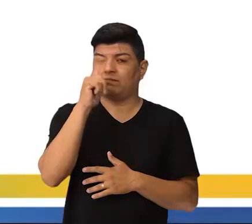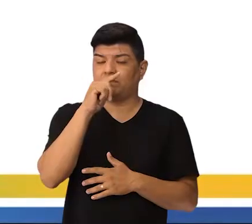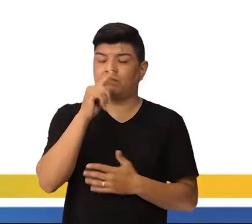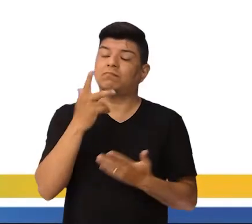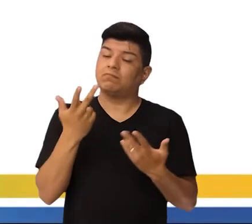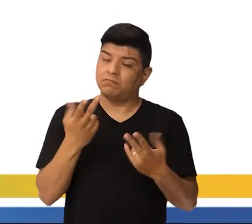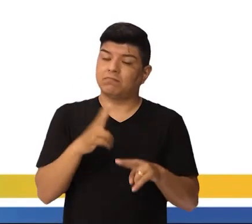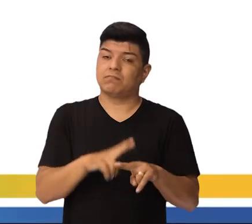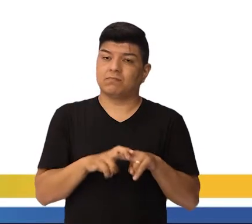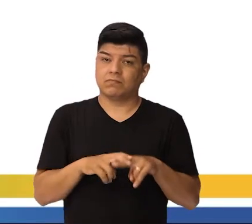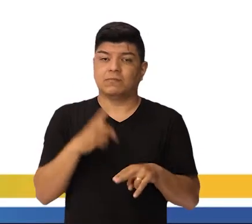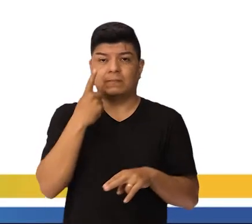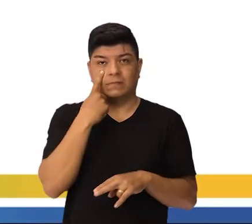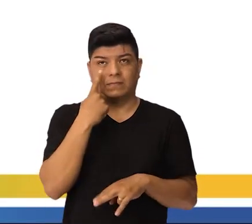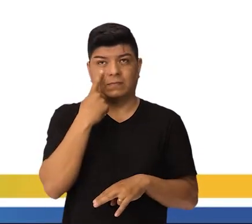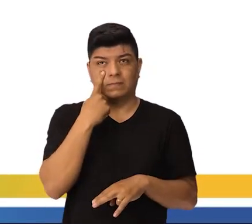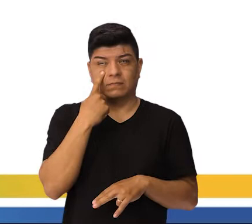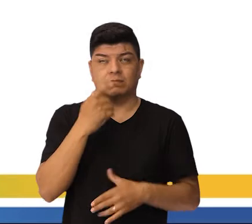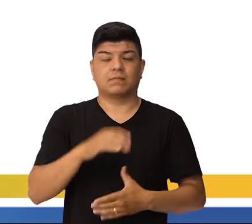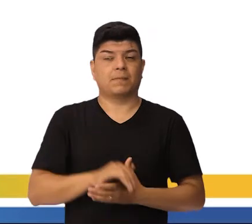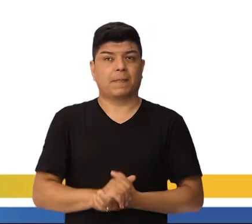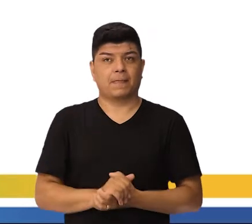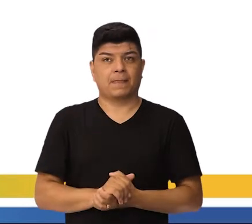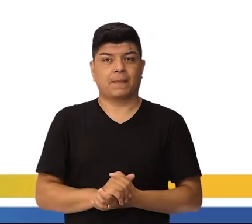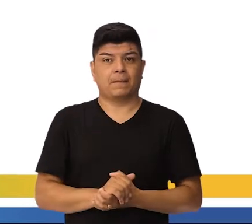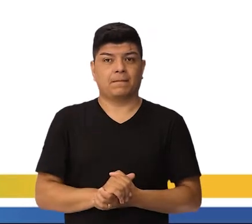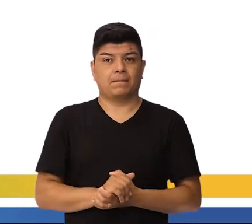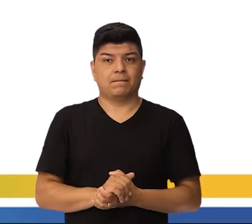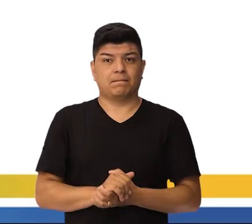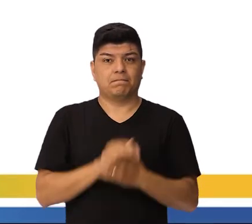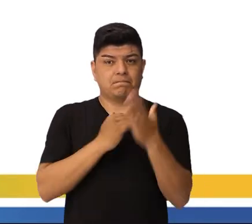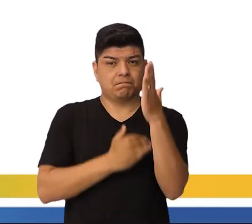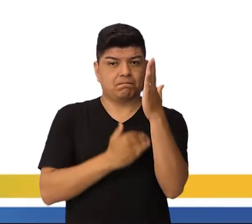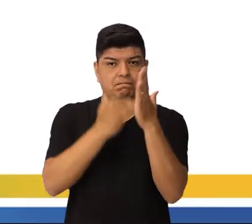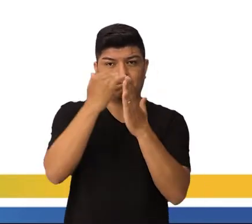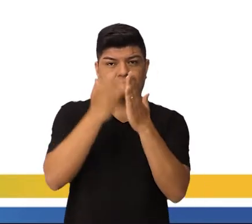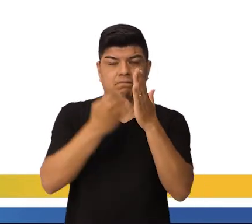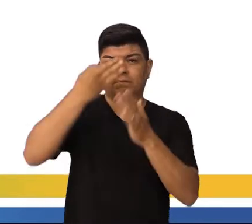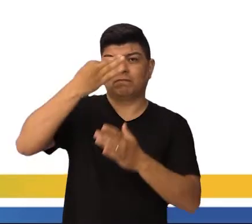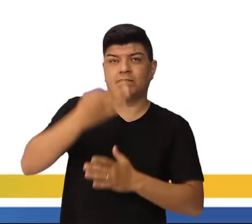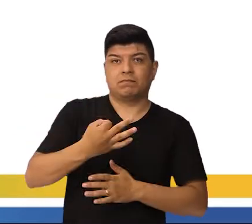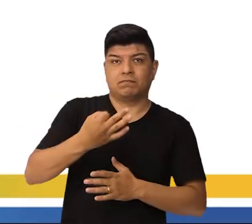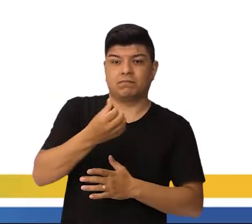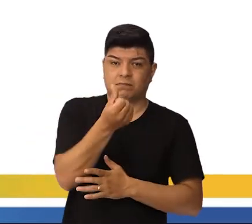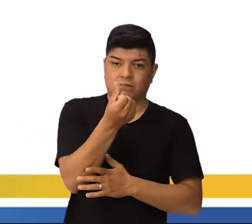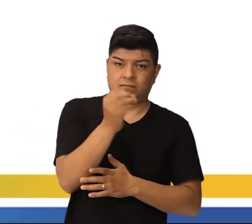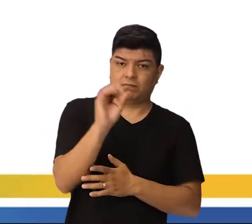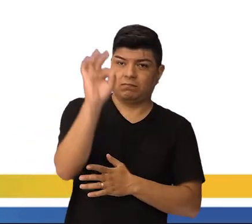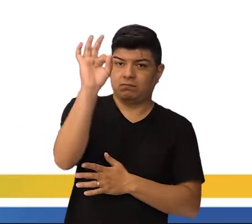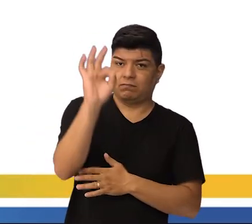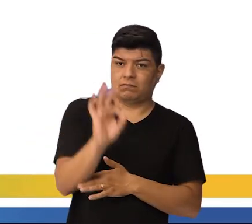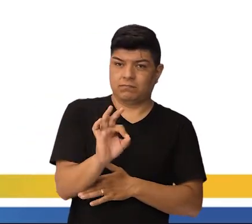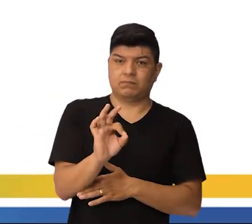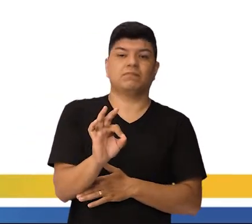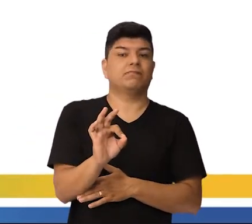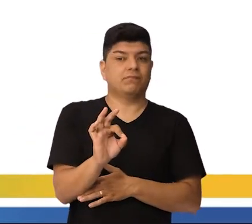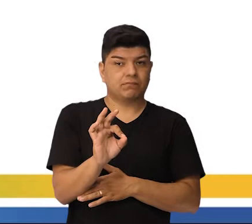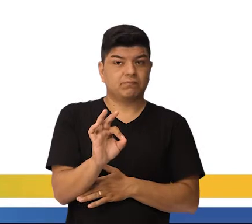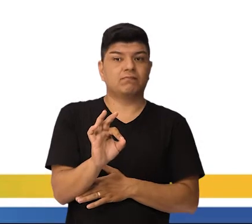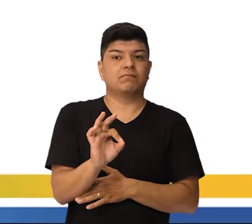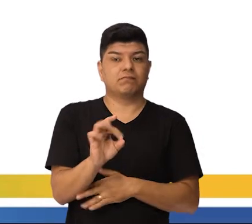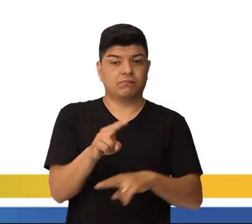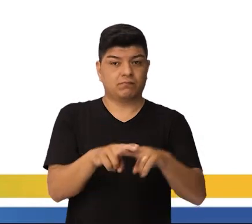nenhum. Então, vejam que o nível, que é o ideal, é 60%.